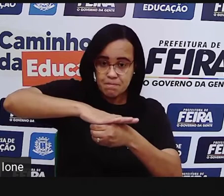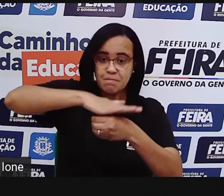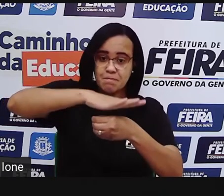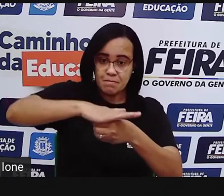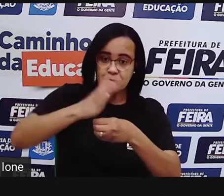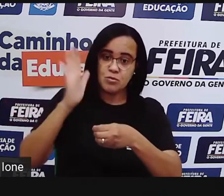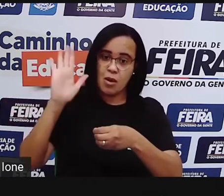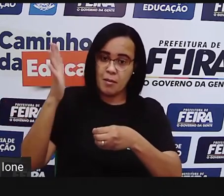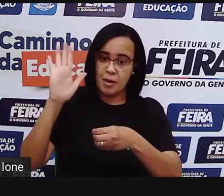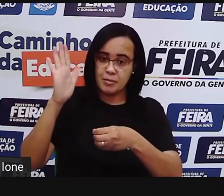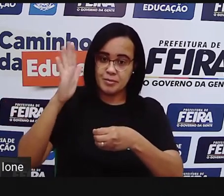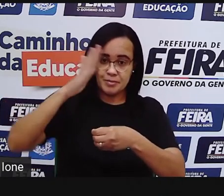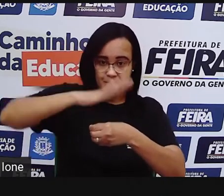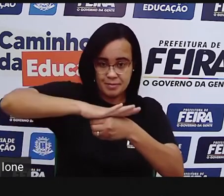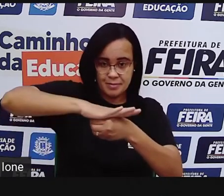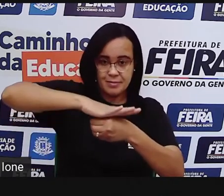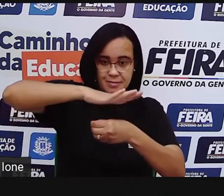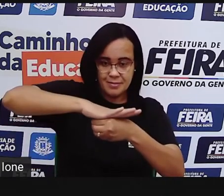mão, tá, meninada?